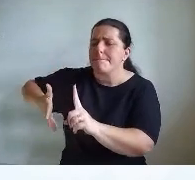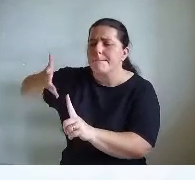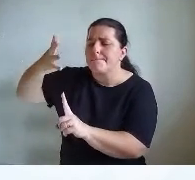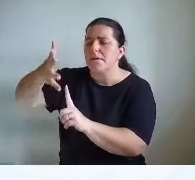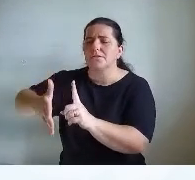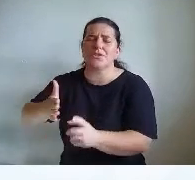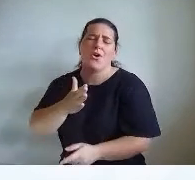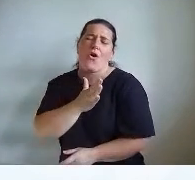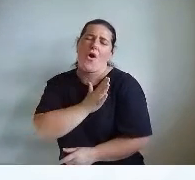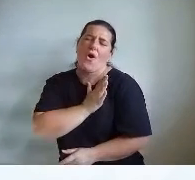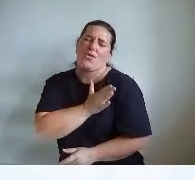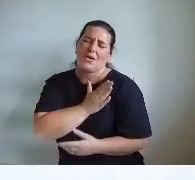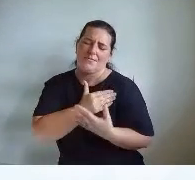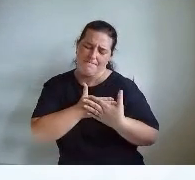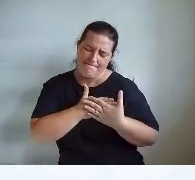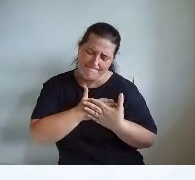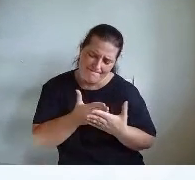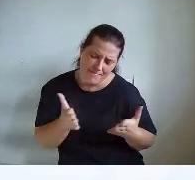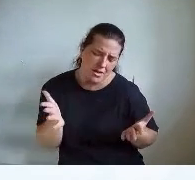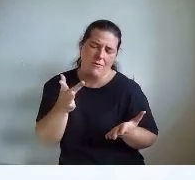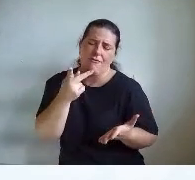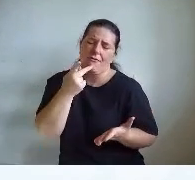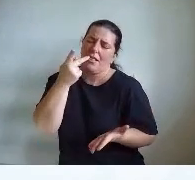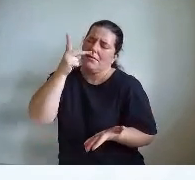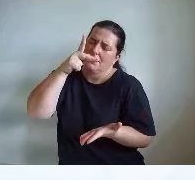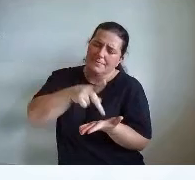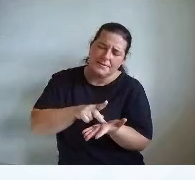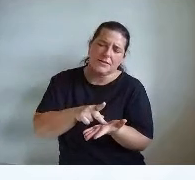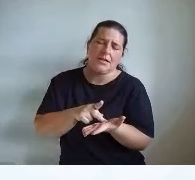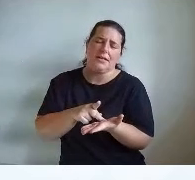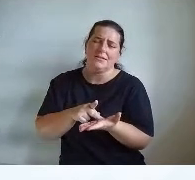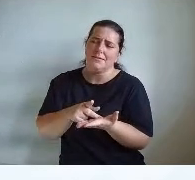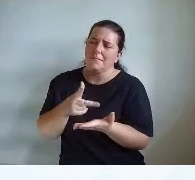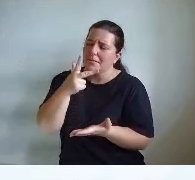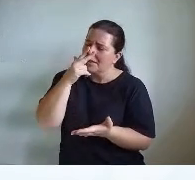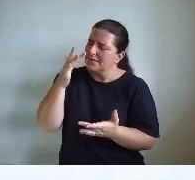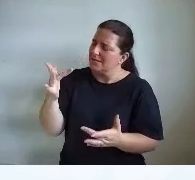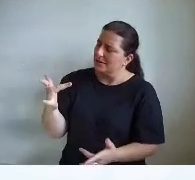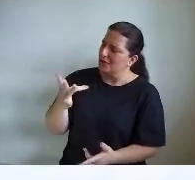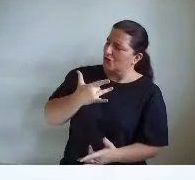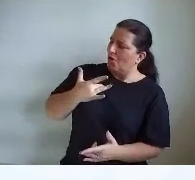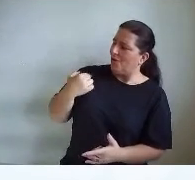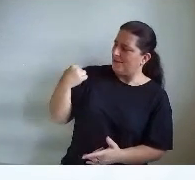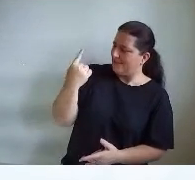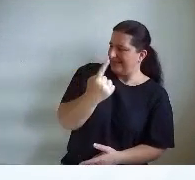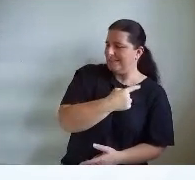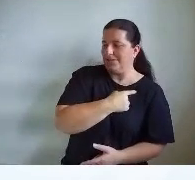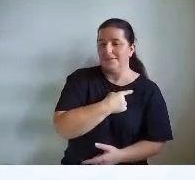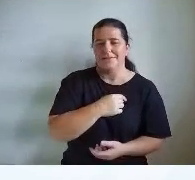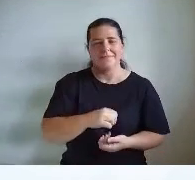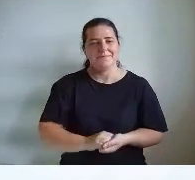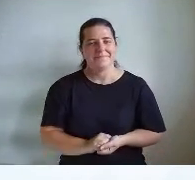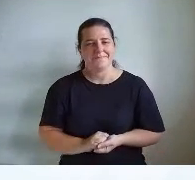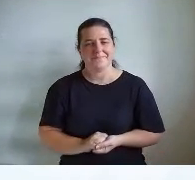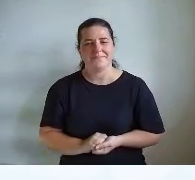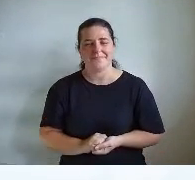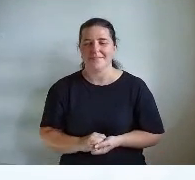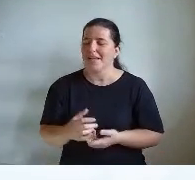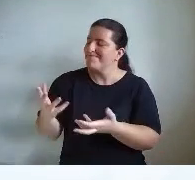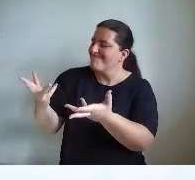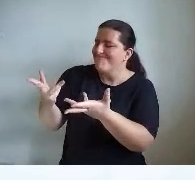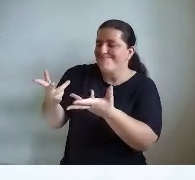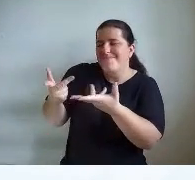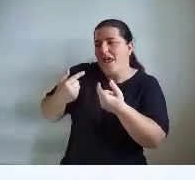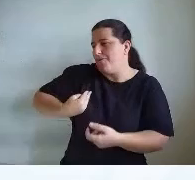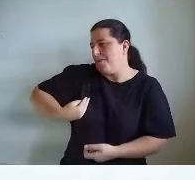coração, assim, extremamente sincera e que toca a todos nós. Doutora, é sempre maravilhoso